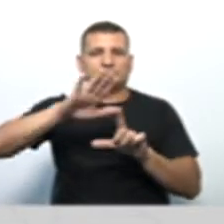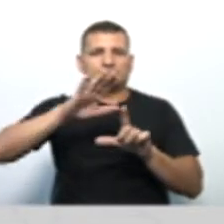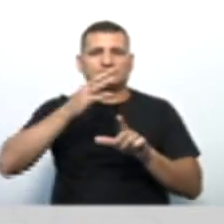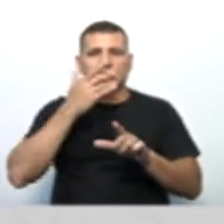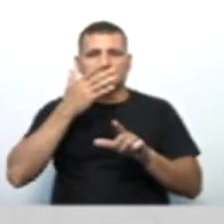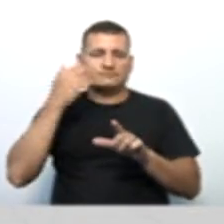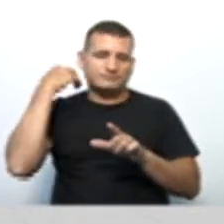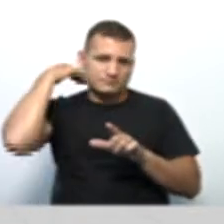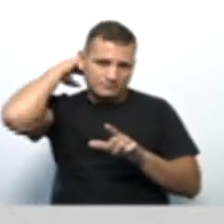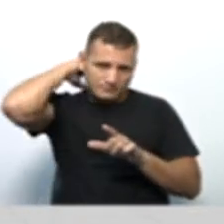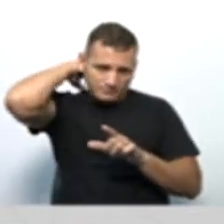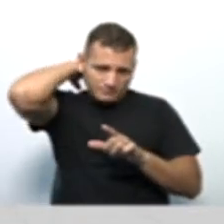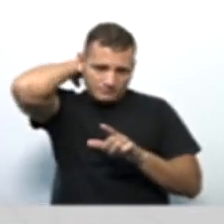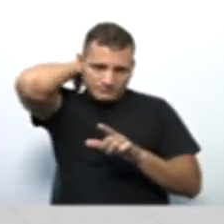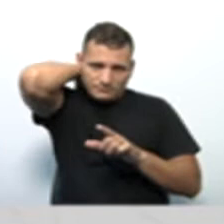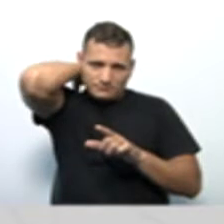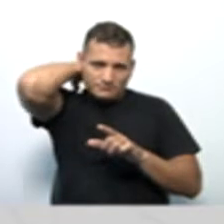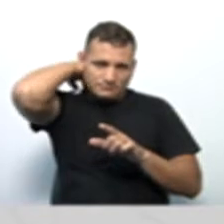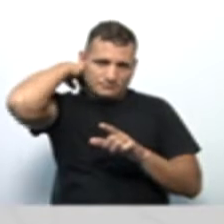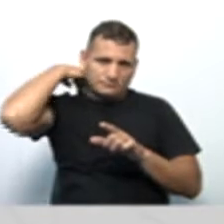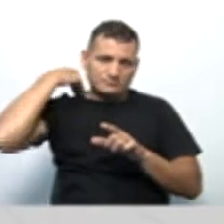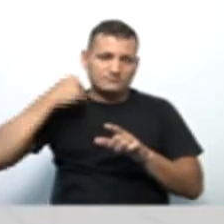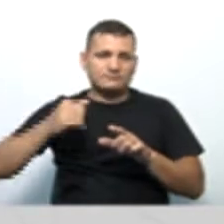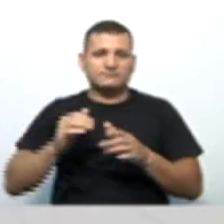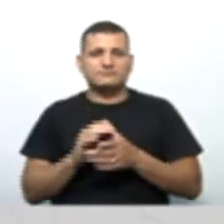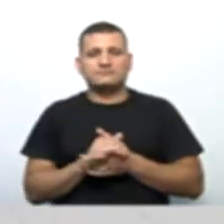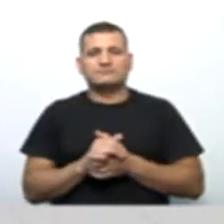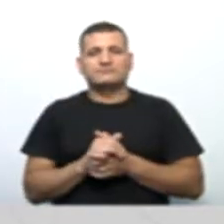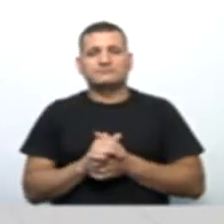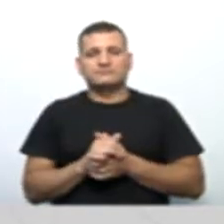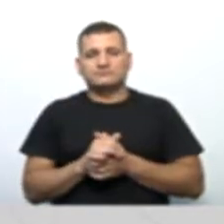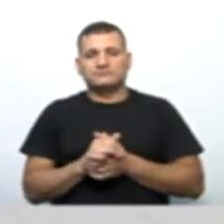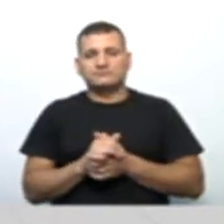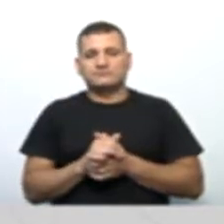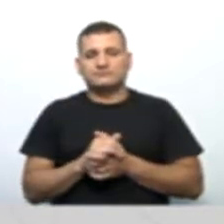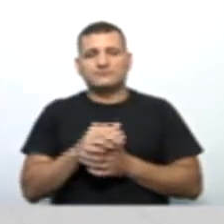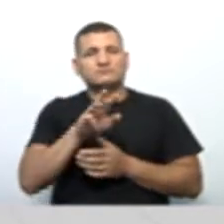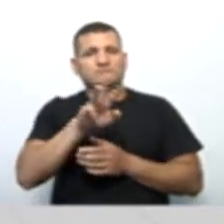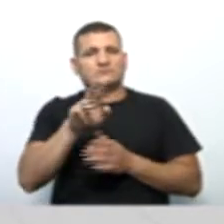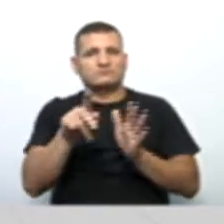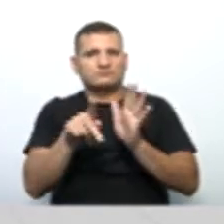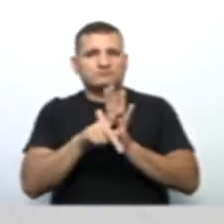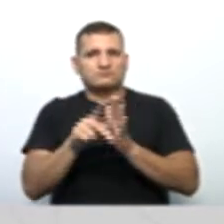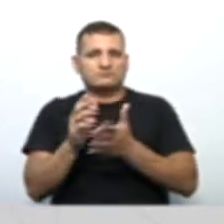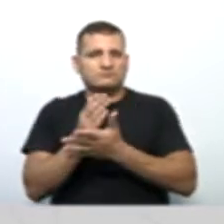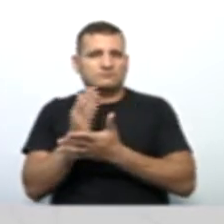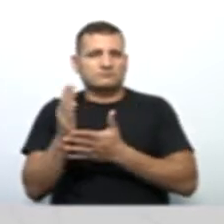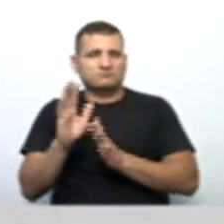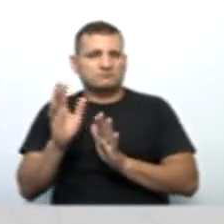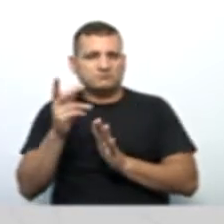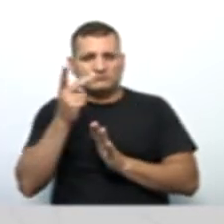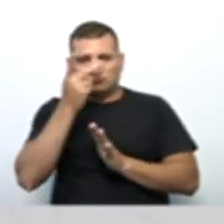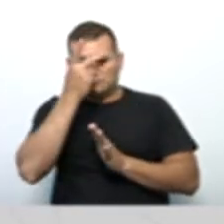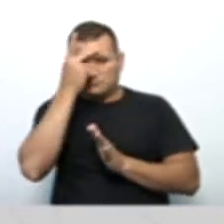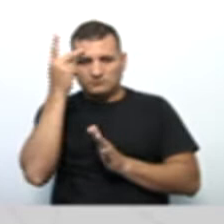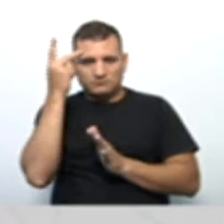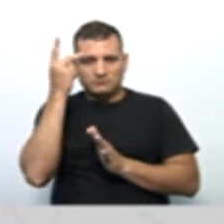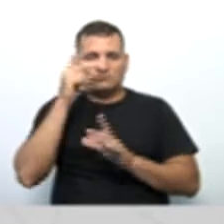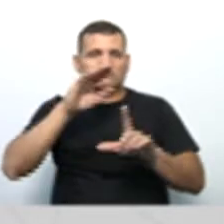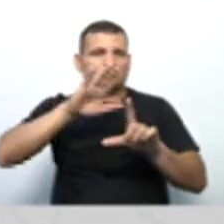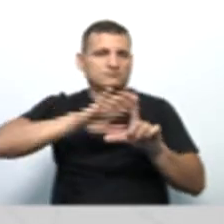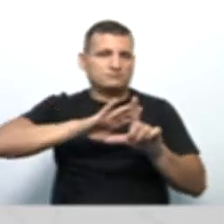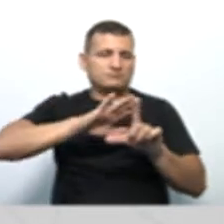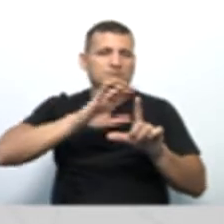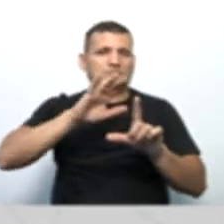site todo nisso a partir de contraste você está fazendo um site específico para alguns um algum tipo de pessoa que você vai usar o fundo preto a